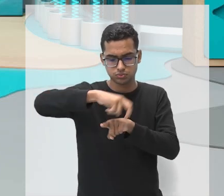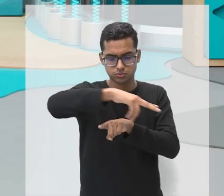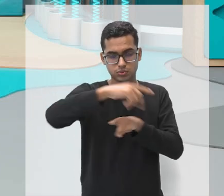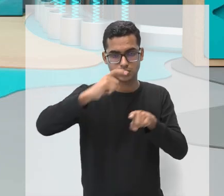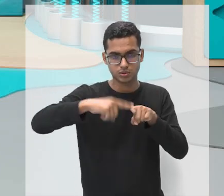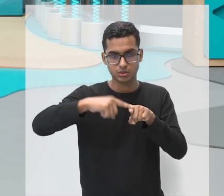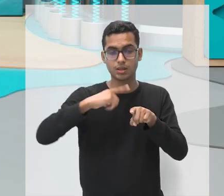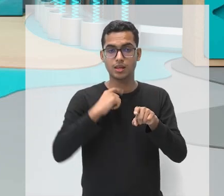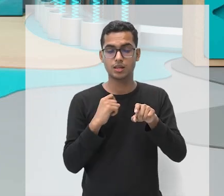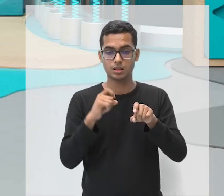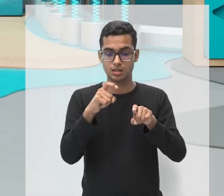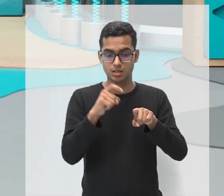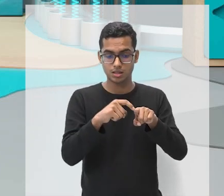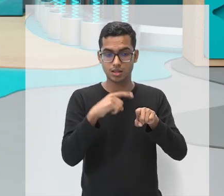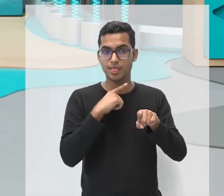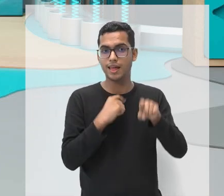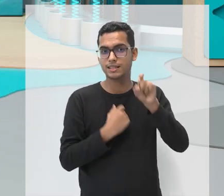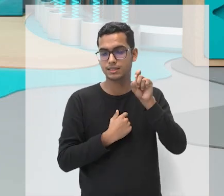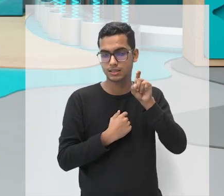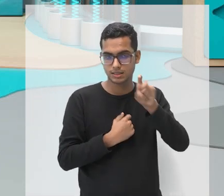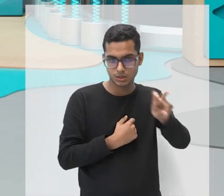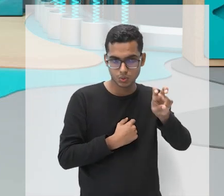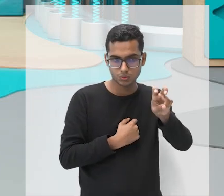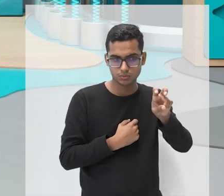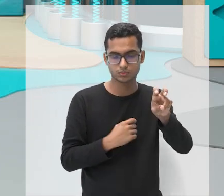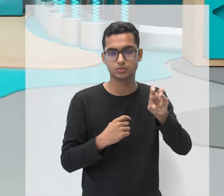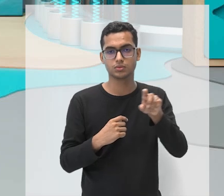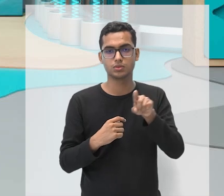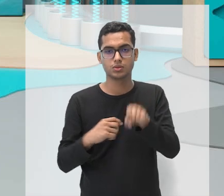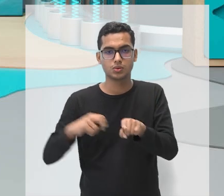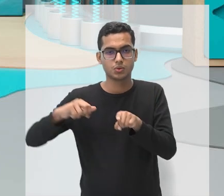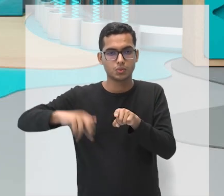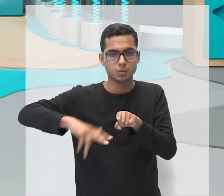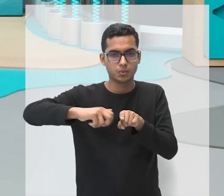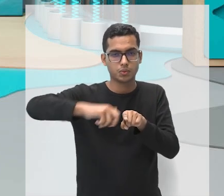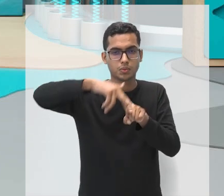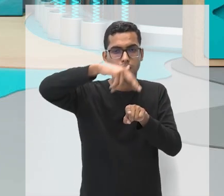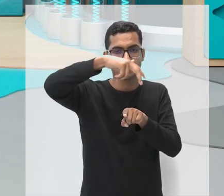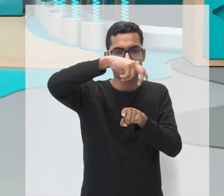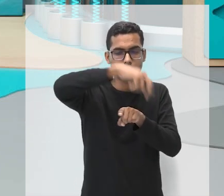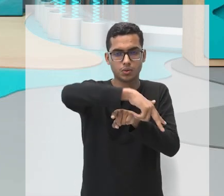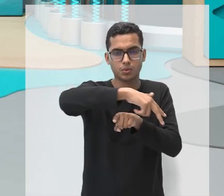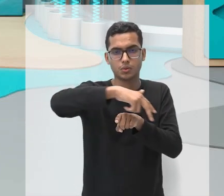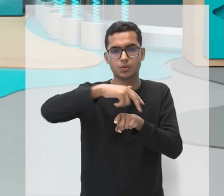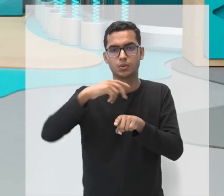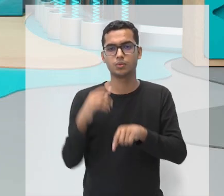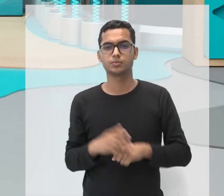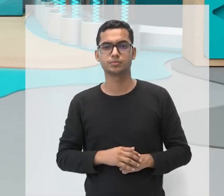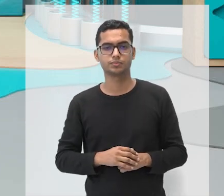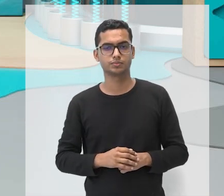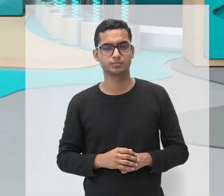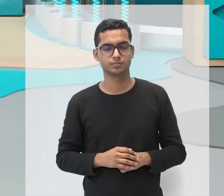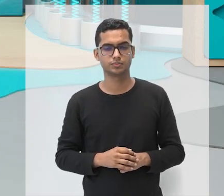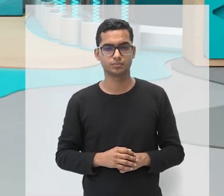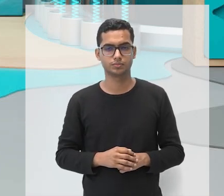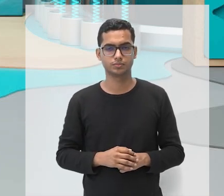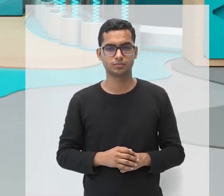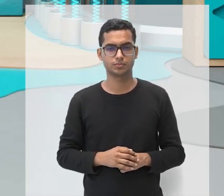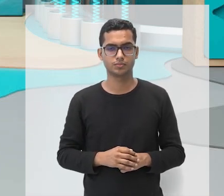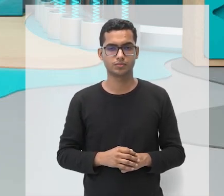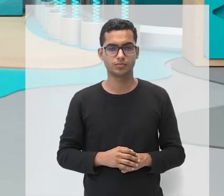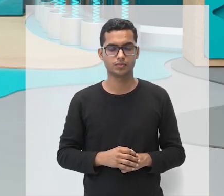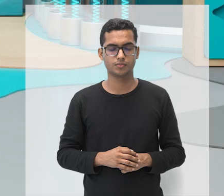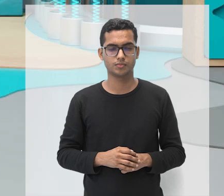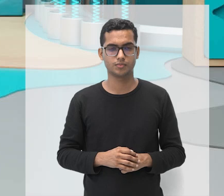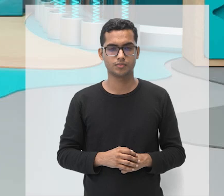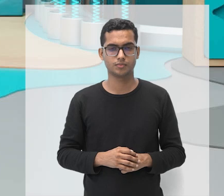Perfeito? Só corrigindo com obstáculos, eu não me recordo com precisão, mas ela vai ter, não vou falar